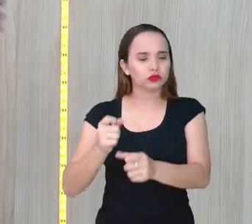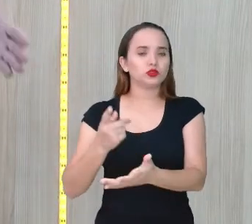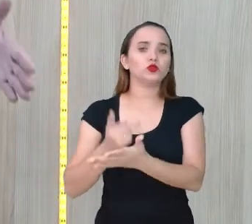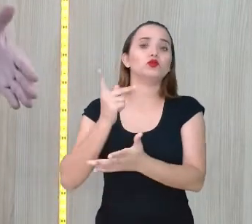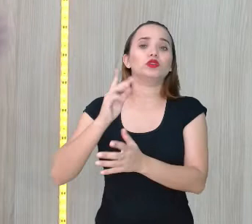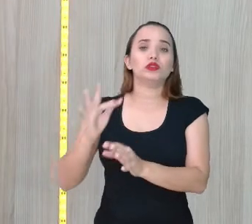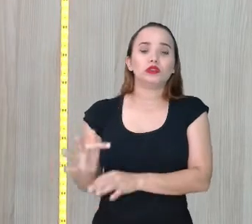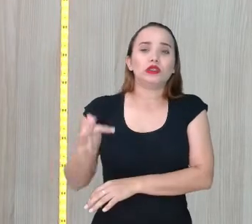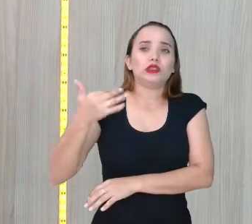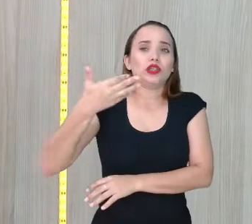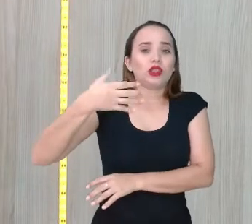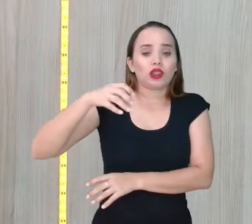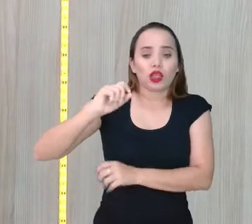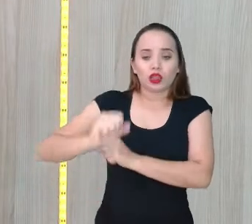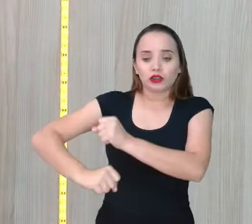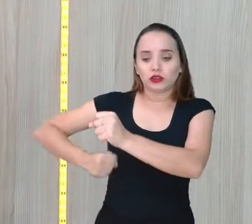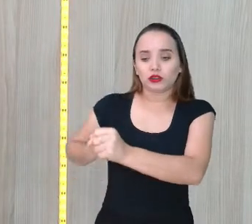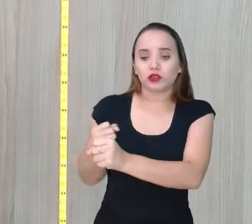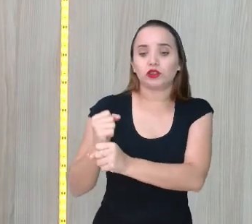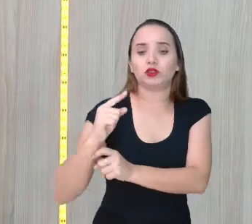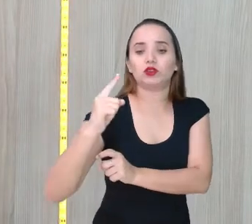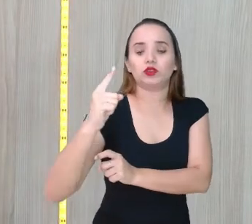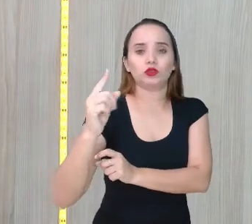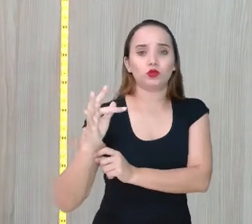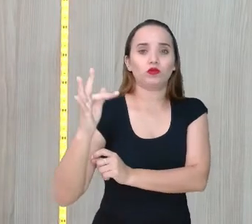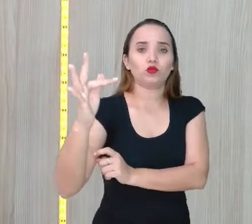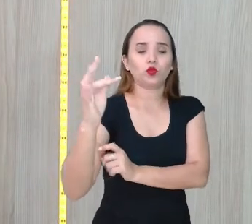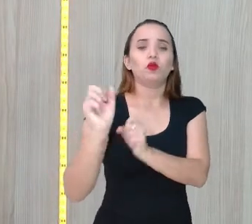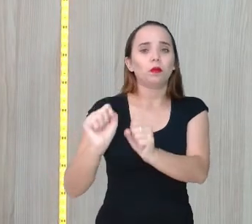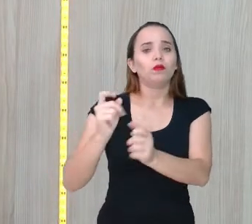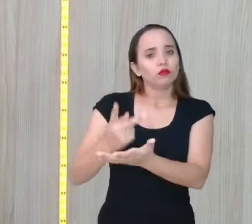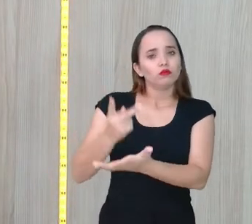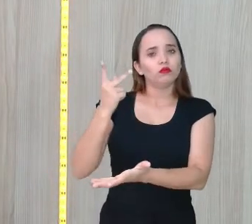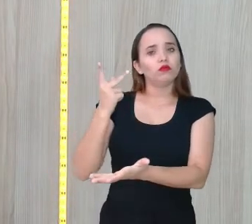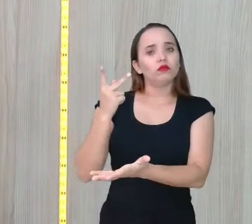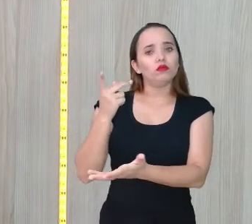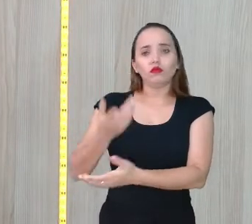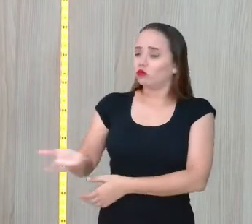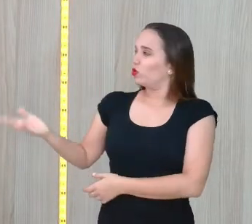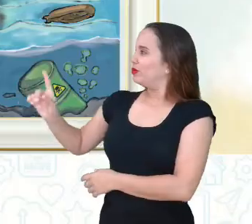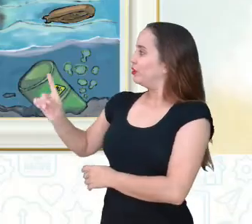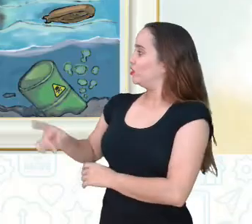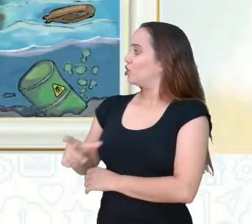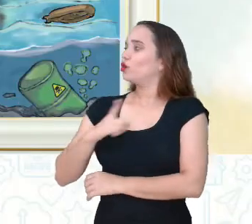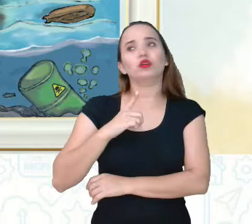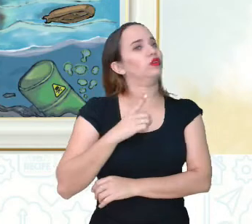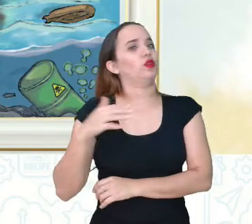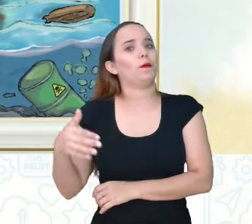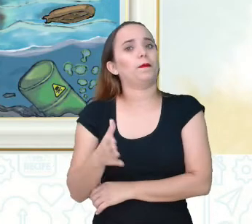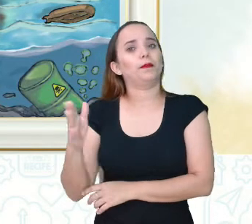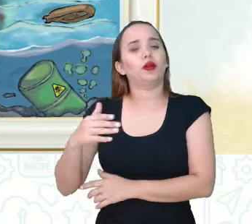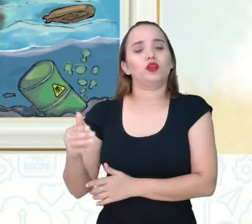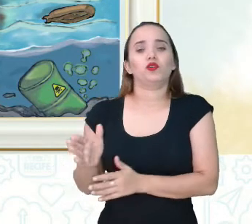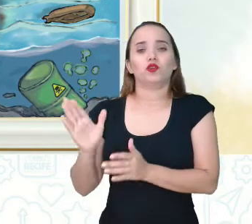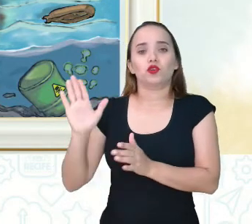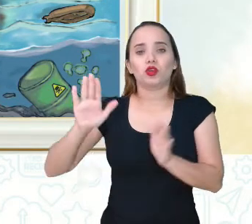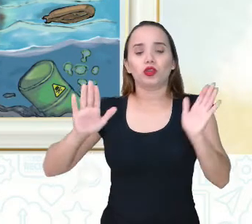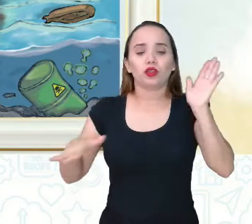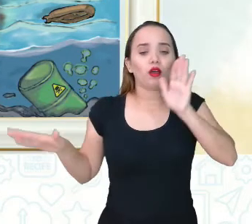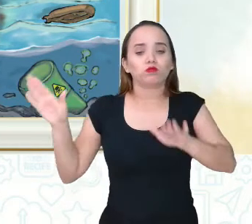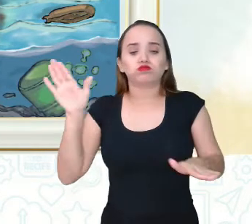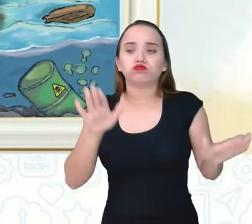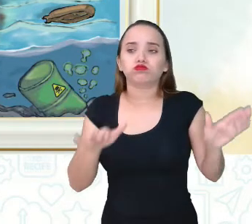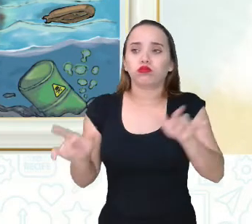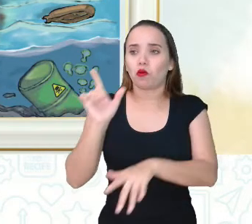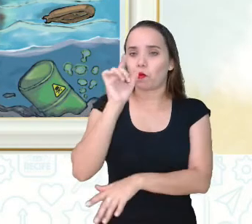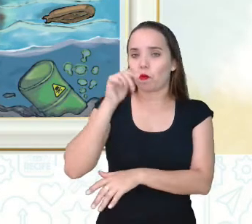Exatamente. A comida, como o peixe está aí, o peixe, coitado, nadando numa água poluída. Exato. Não é?